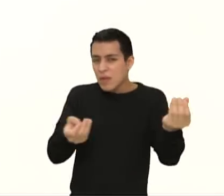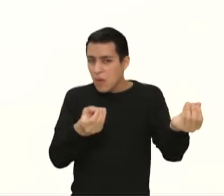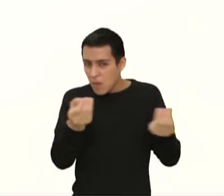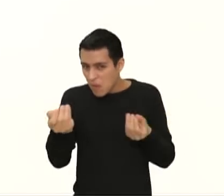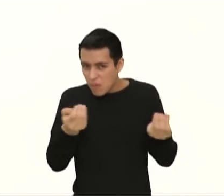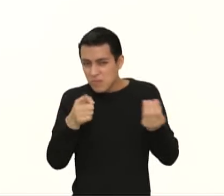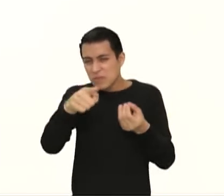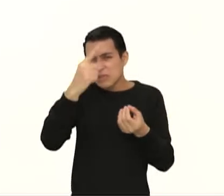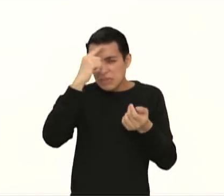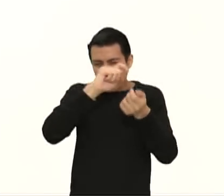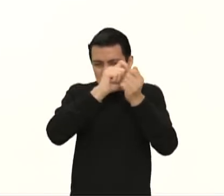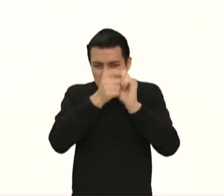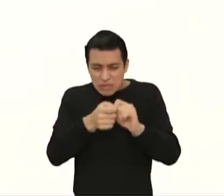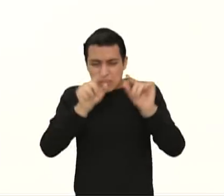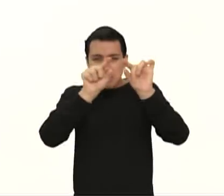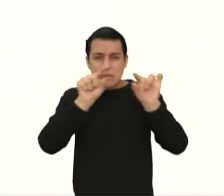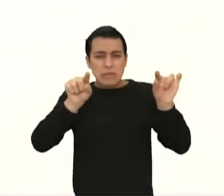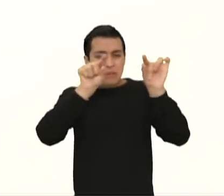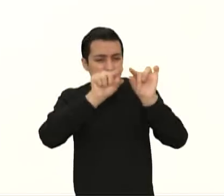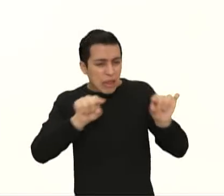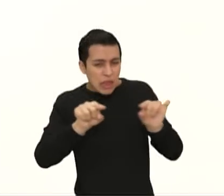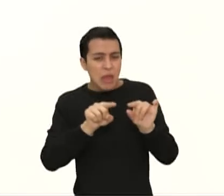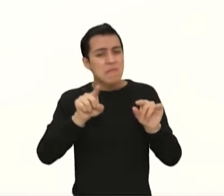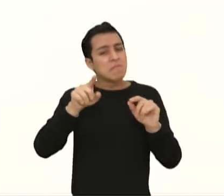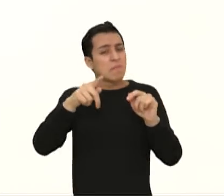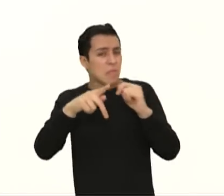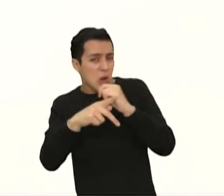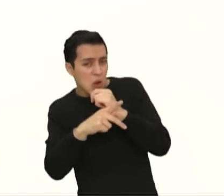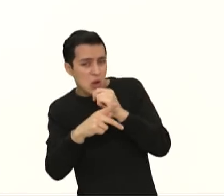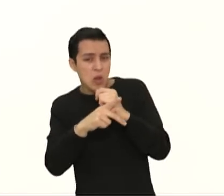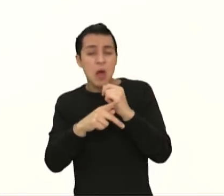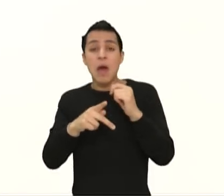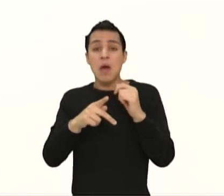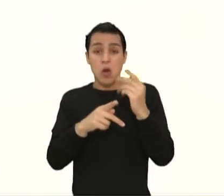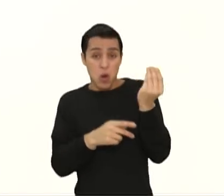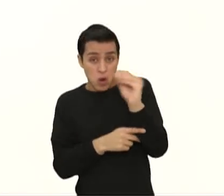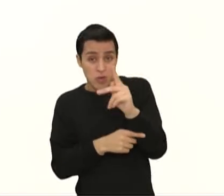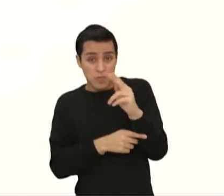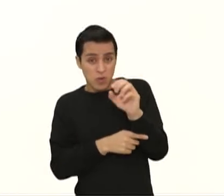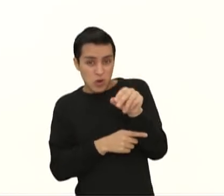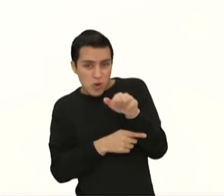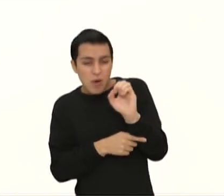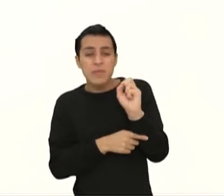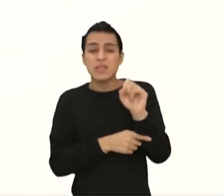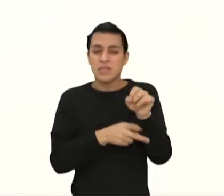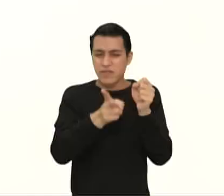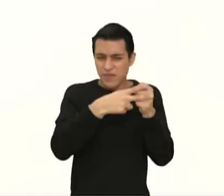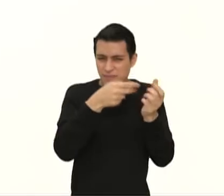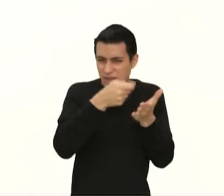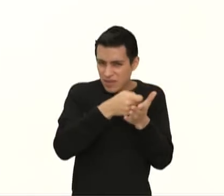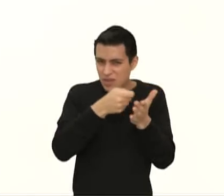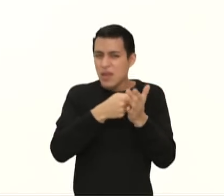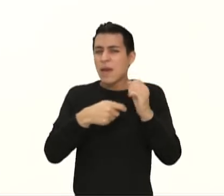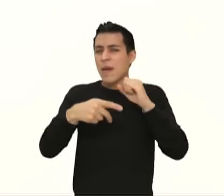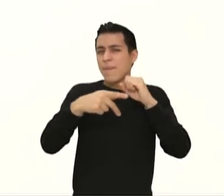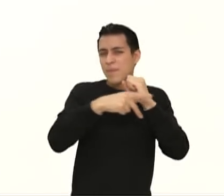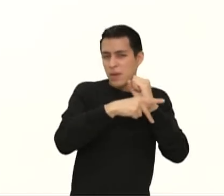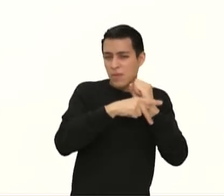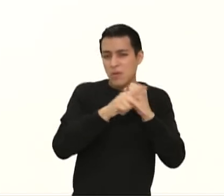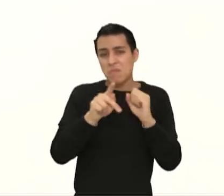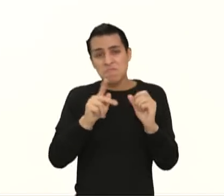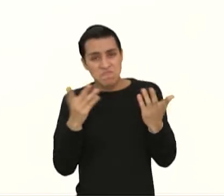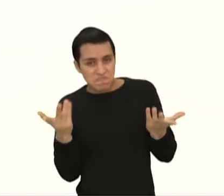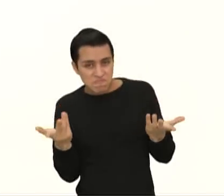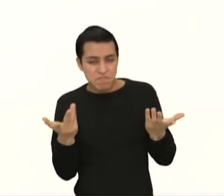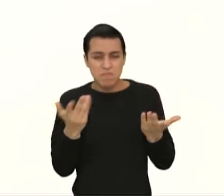Faça aí, complete com o pronome, verificando sempre se o verbo está exigindo a preposição ou não para ocorrer a